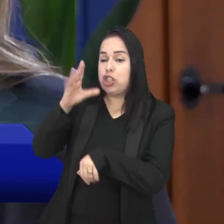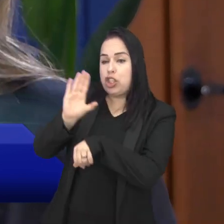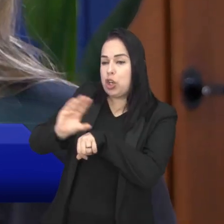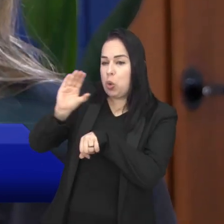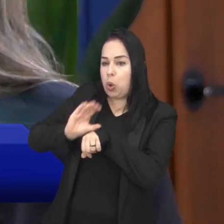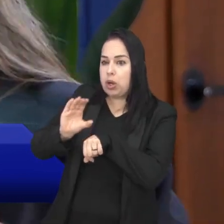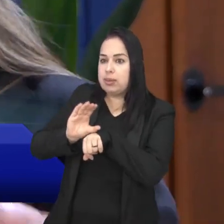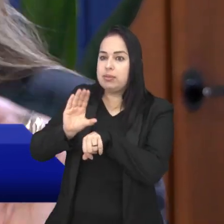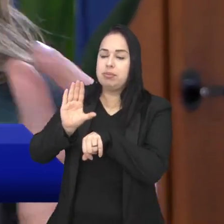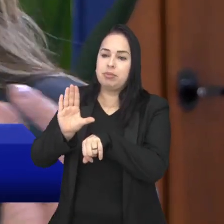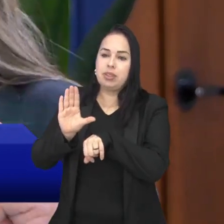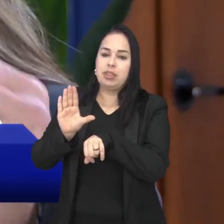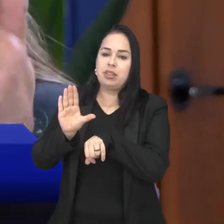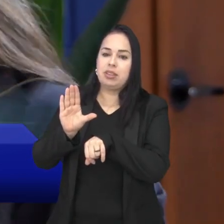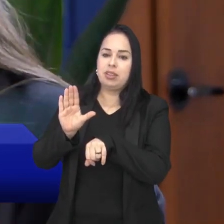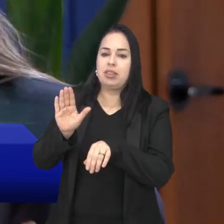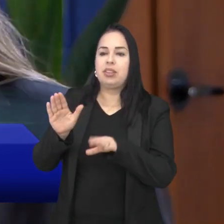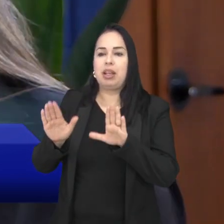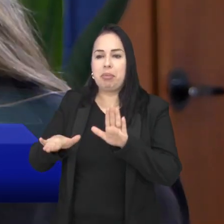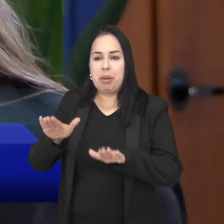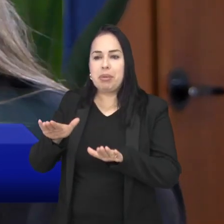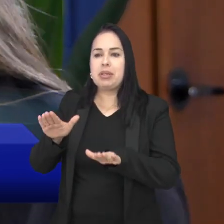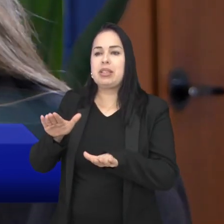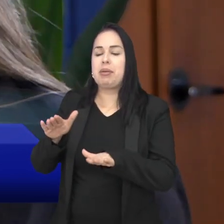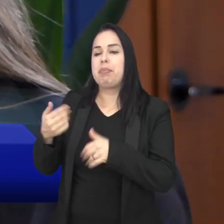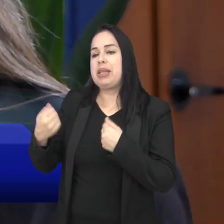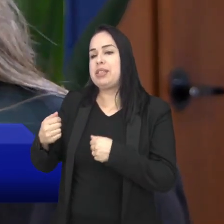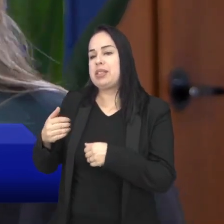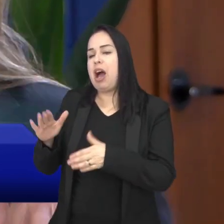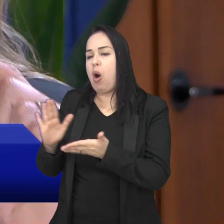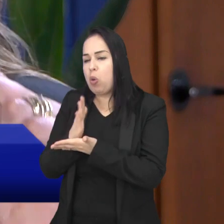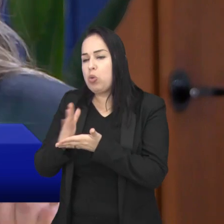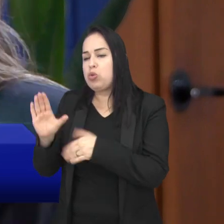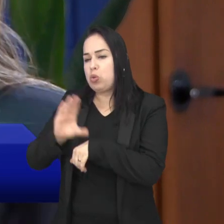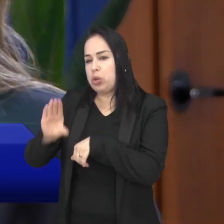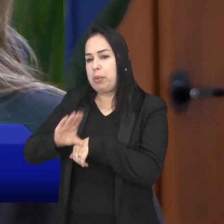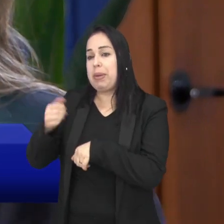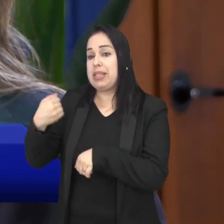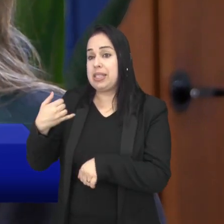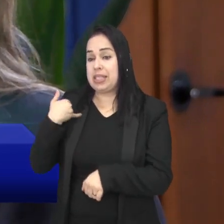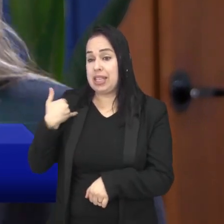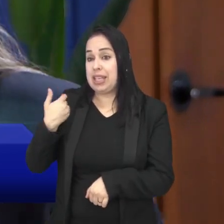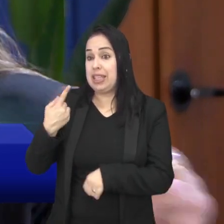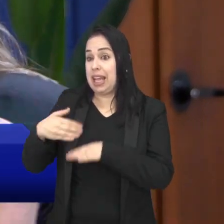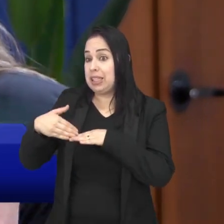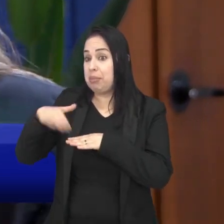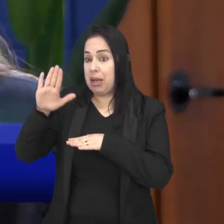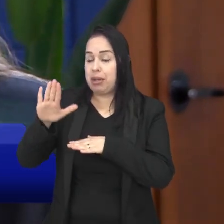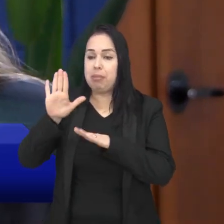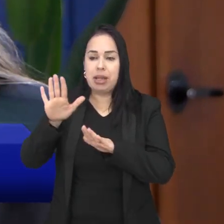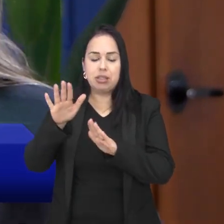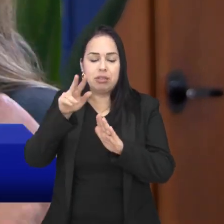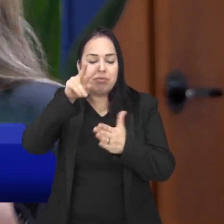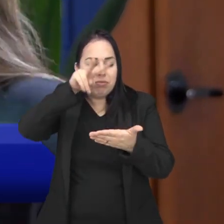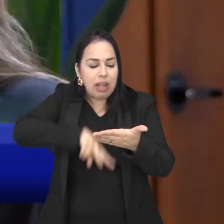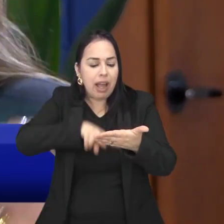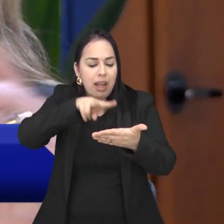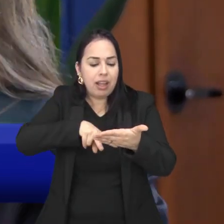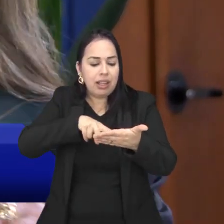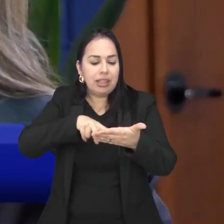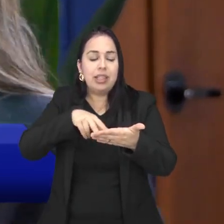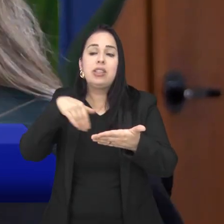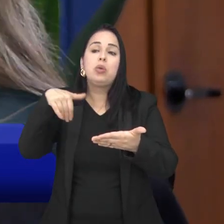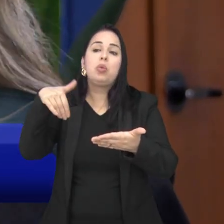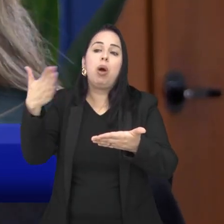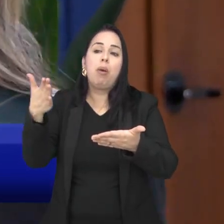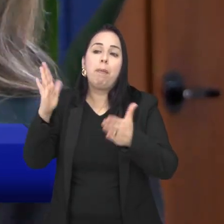horas e só alguns do AeroCEPAS que tem que ser maior de idade. Mas é só dar uma olhadinha lá no título do curso e olhar a